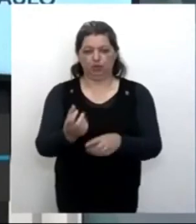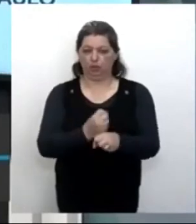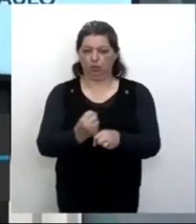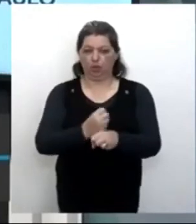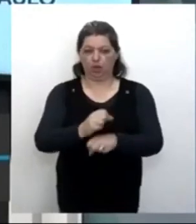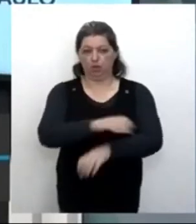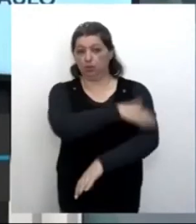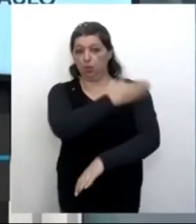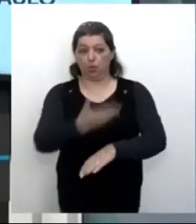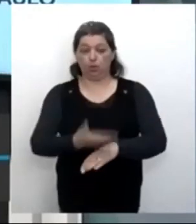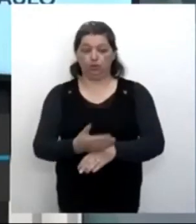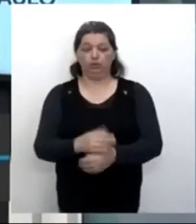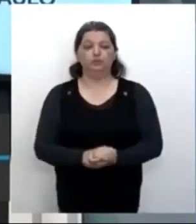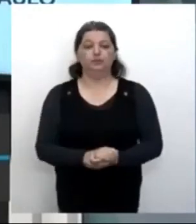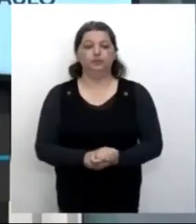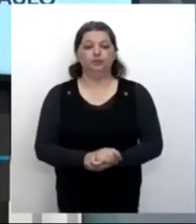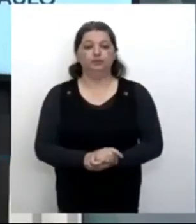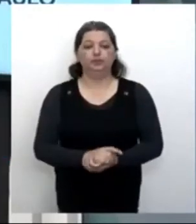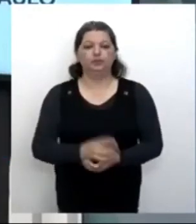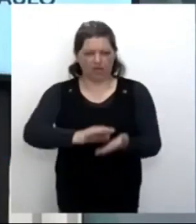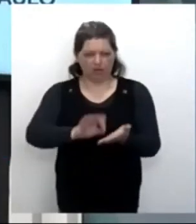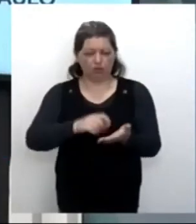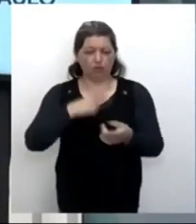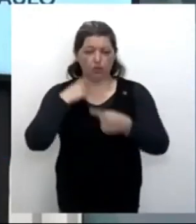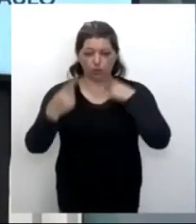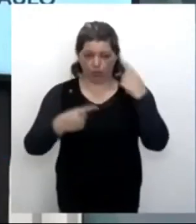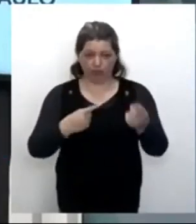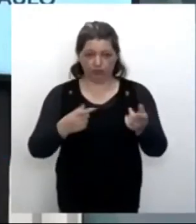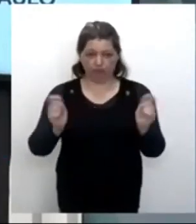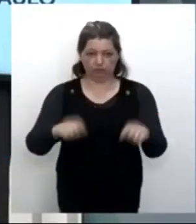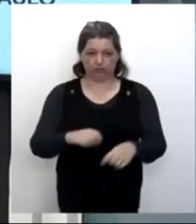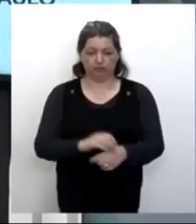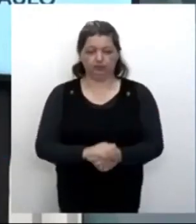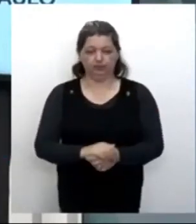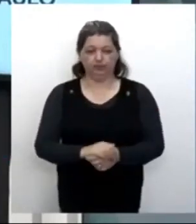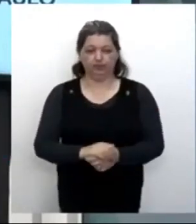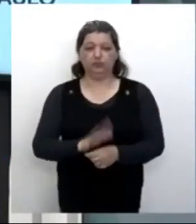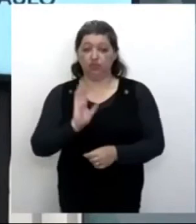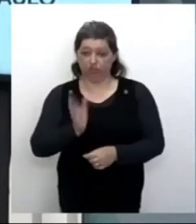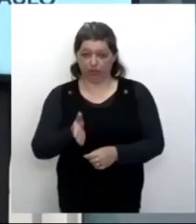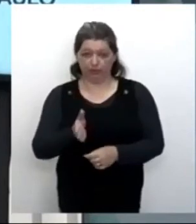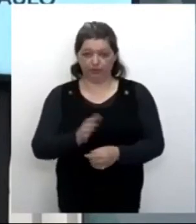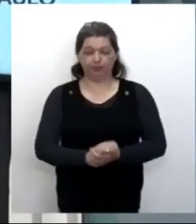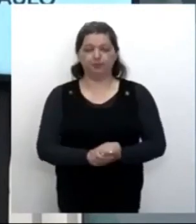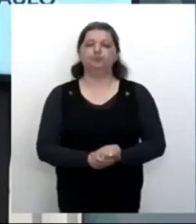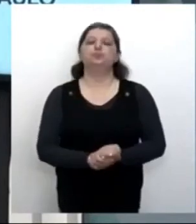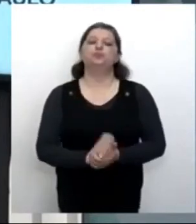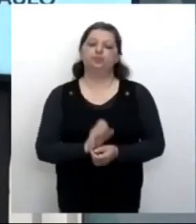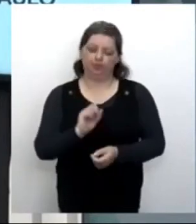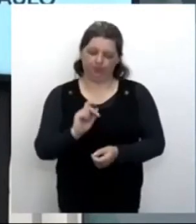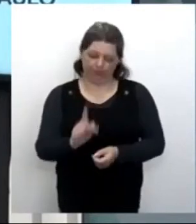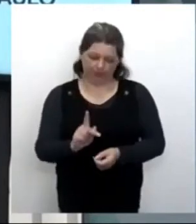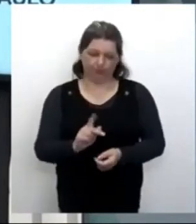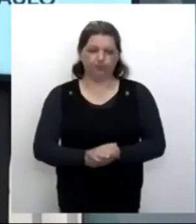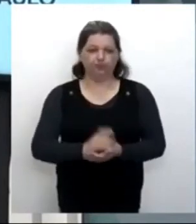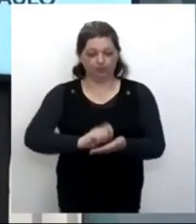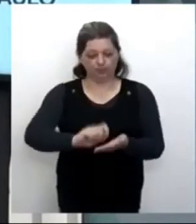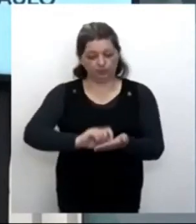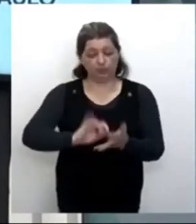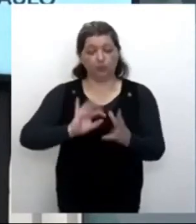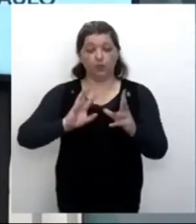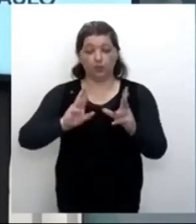certo? Anote as dúvidas, anotar as dúvidas, né? Anote as dúvidas aí sobre a questão que